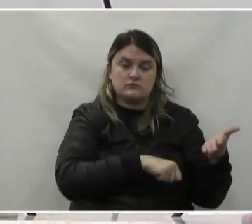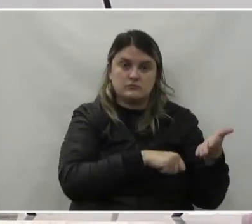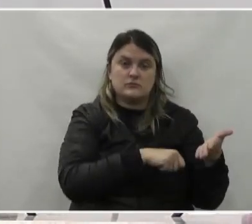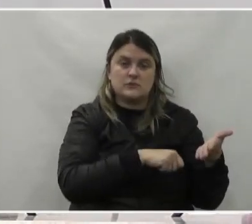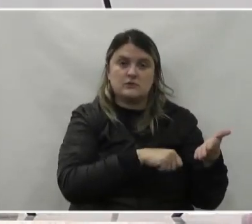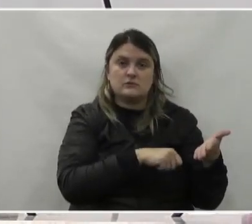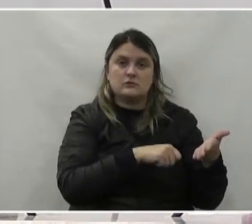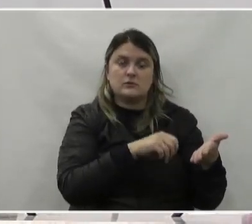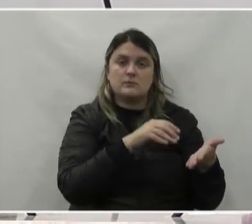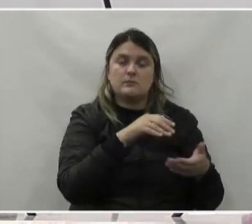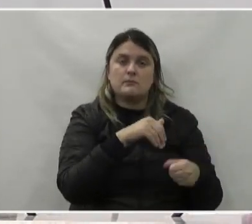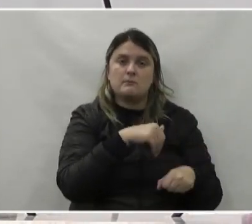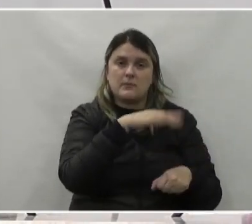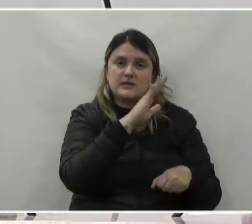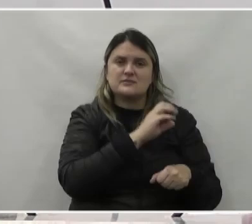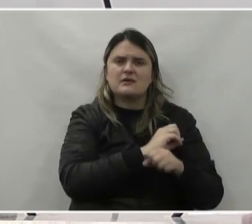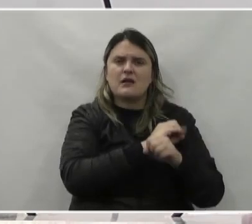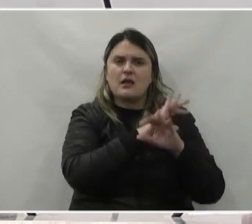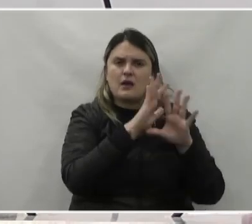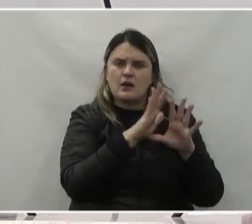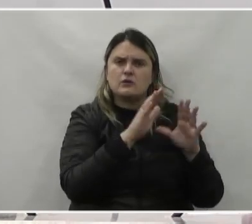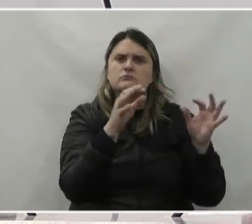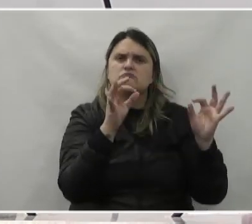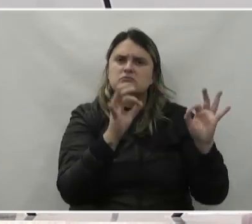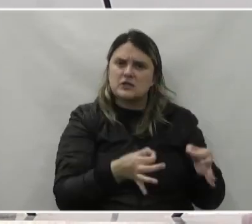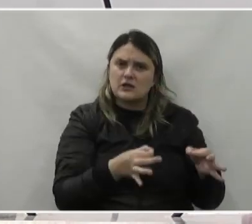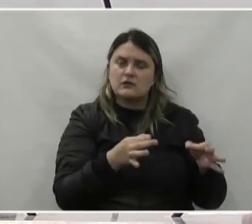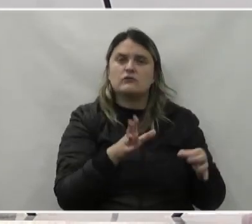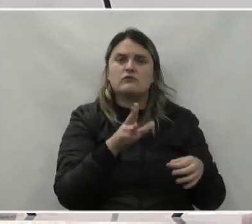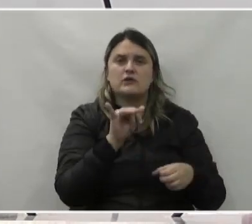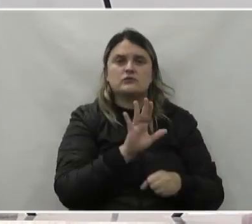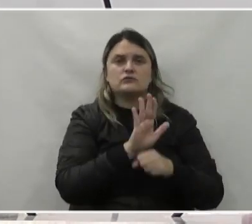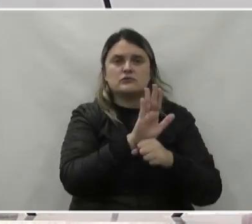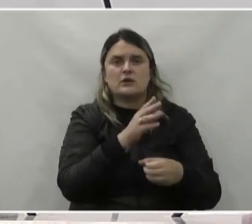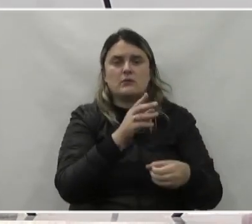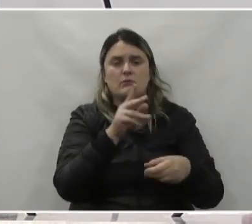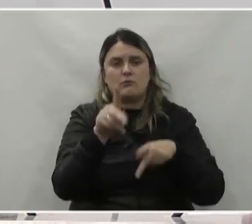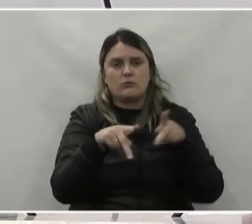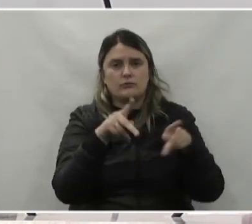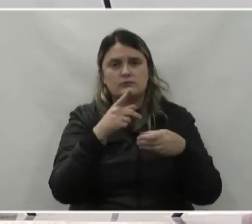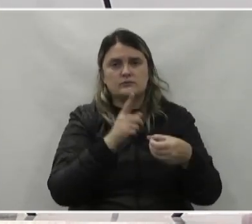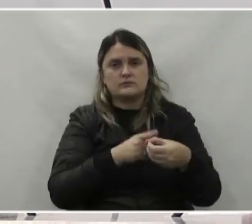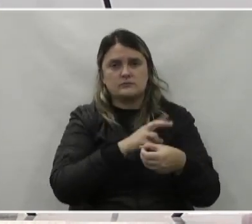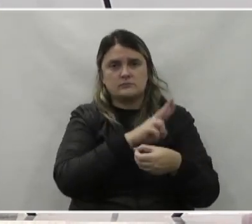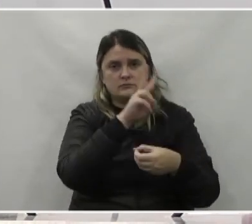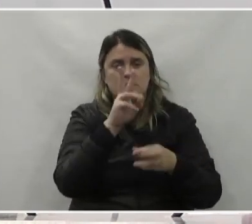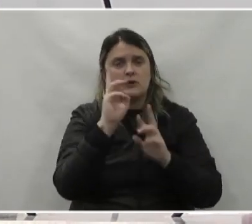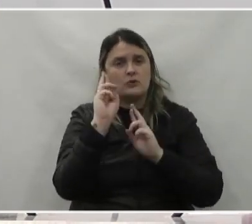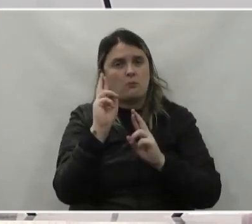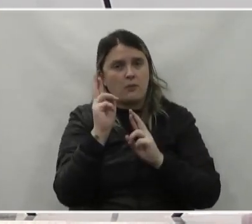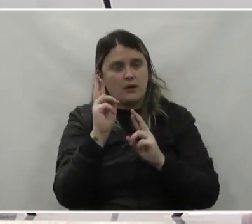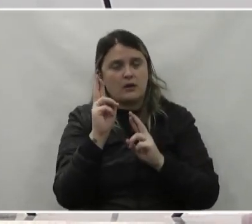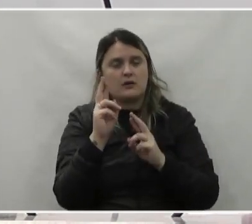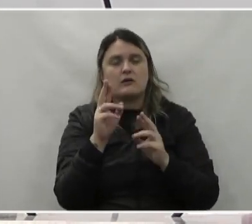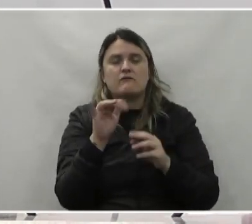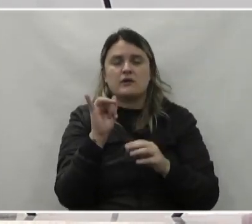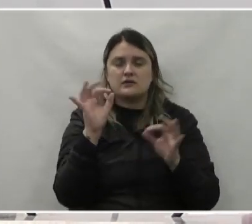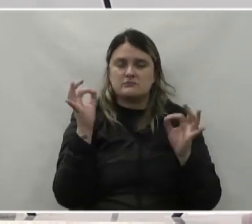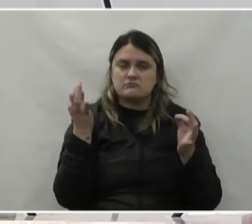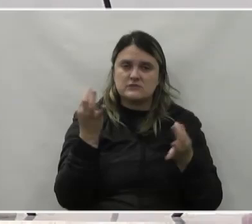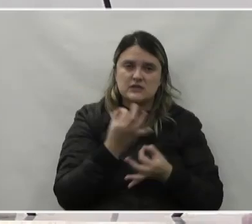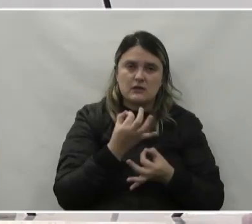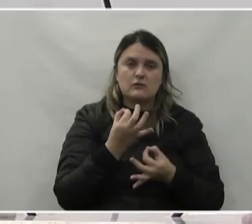que se tornou super viável para a população de União da Vitória. Espero que dê tudo certo